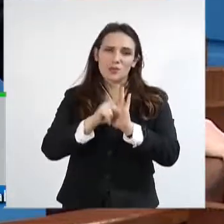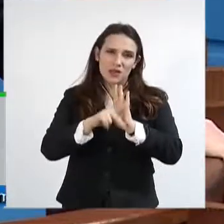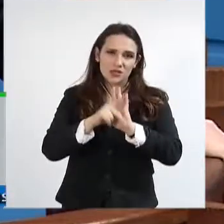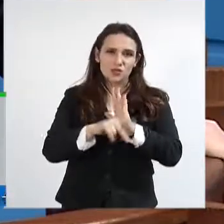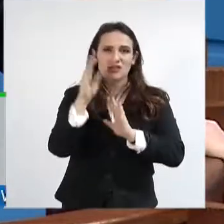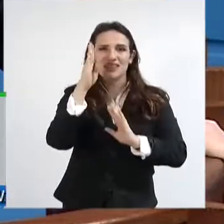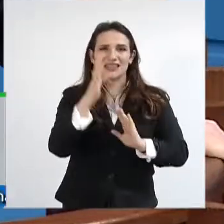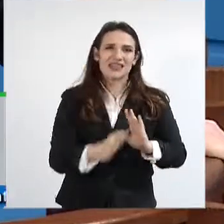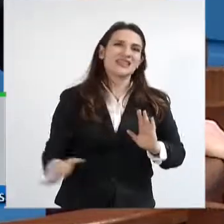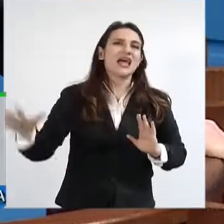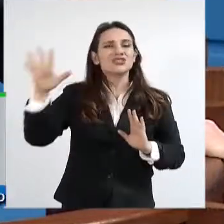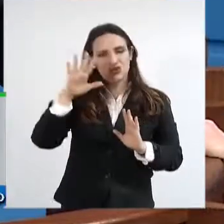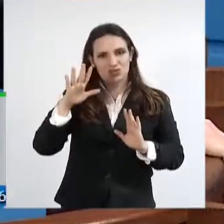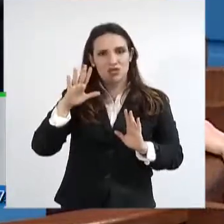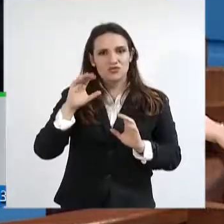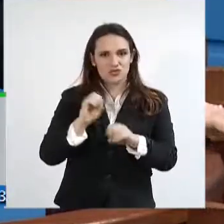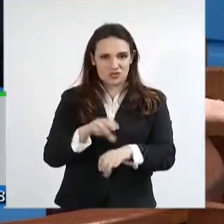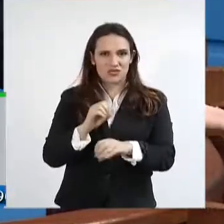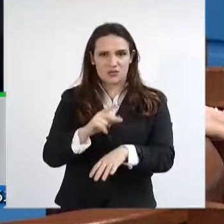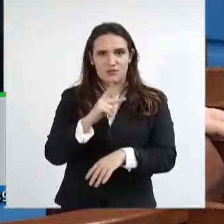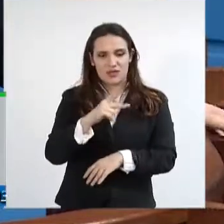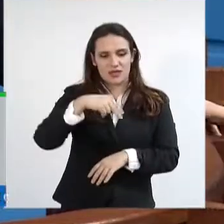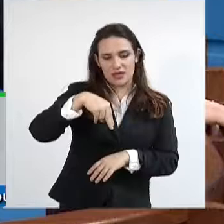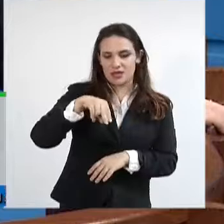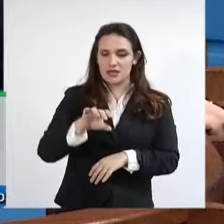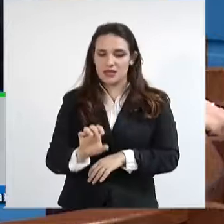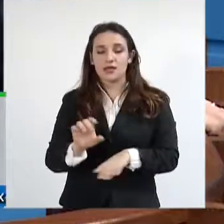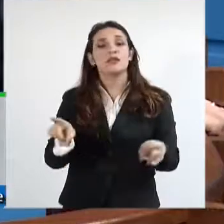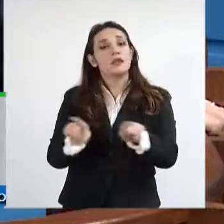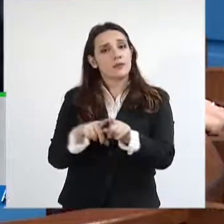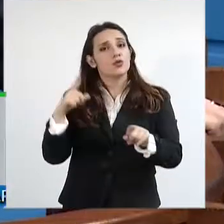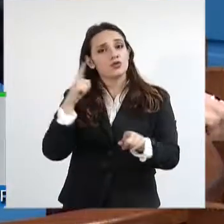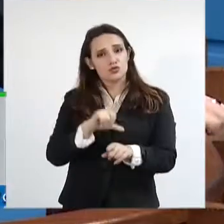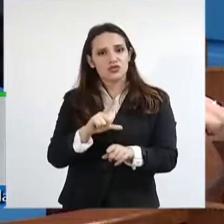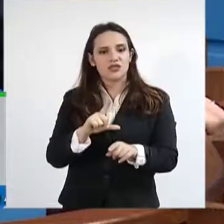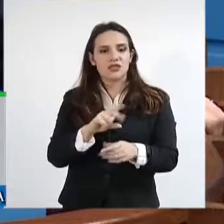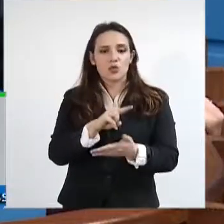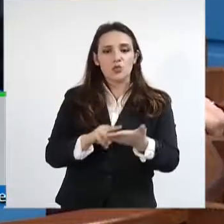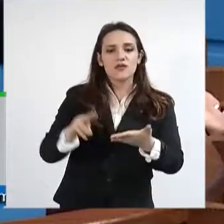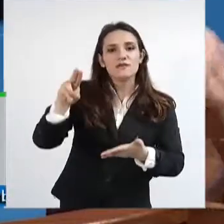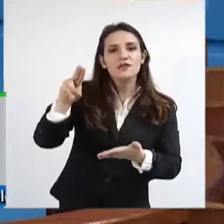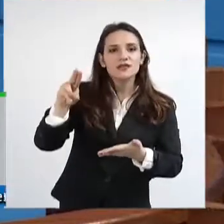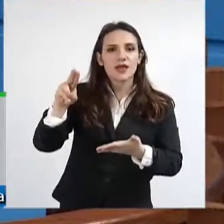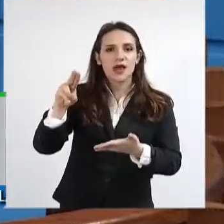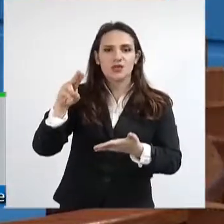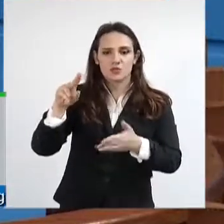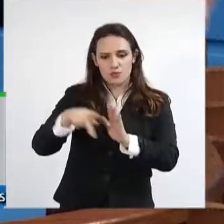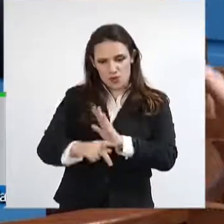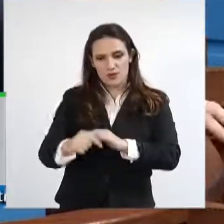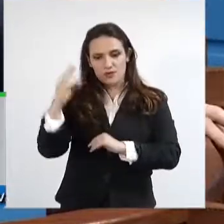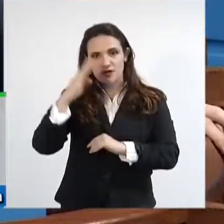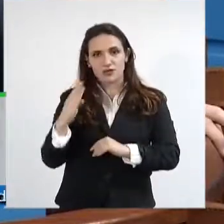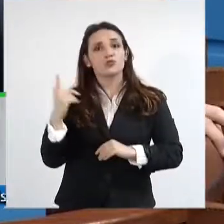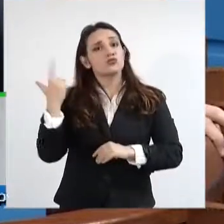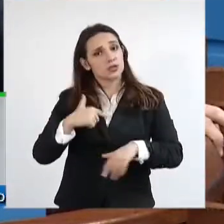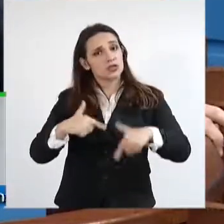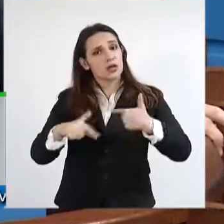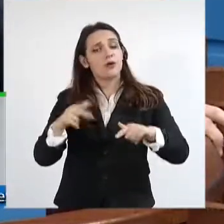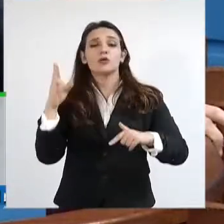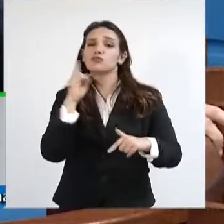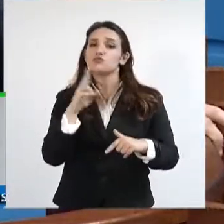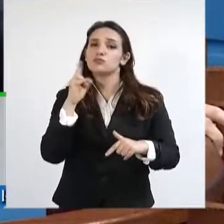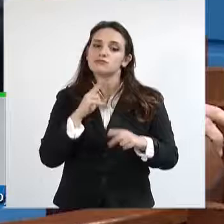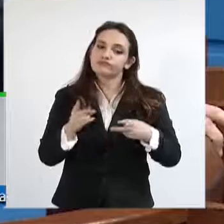Educação e dar condições às universidades brasileiras de continuarem fazendo o seu